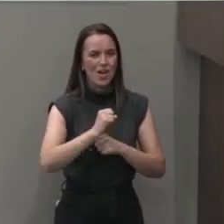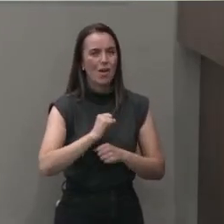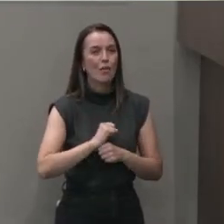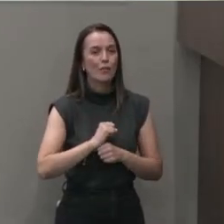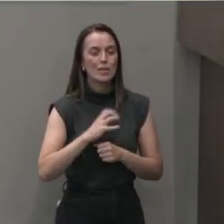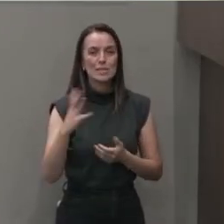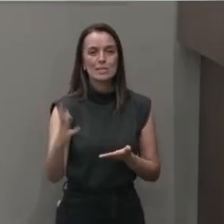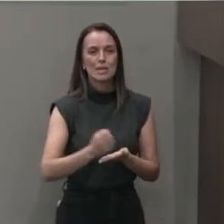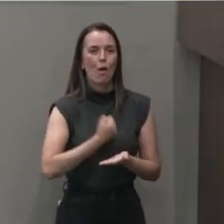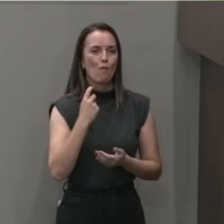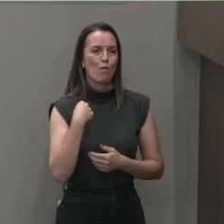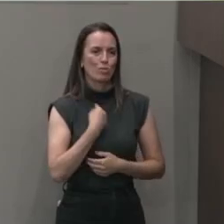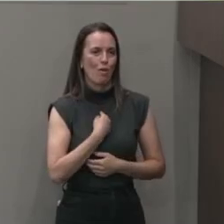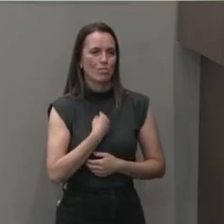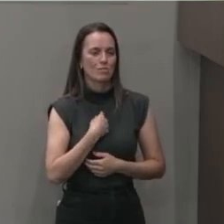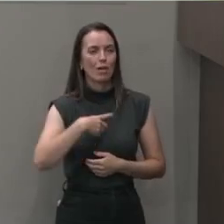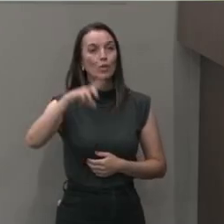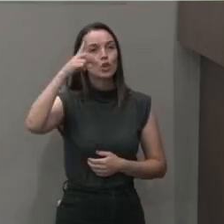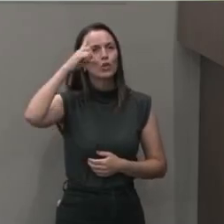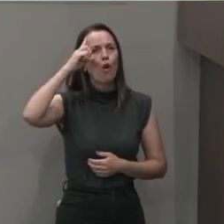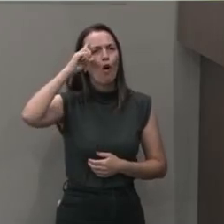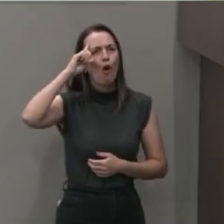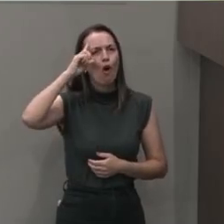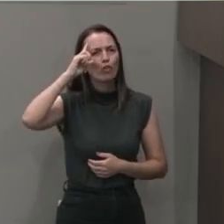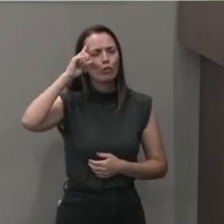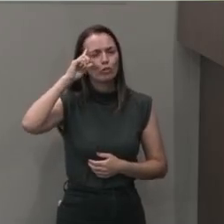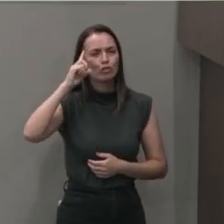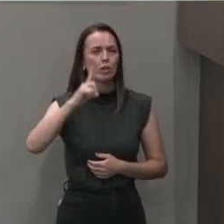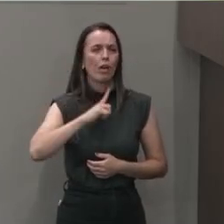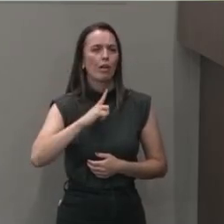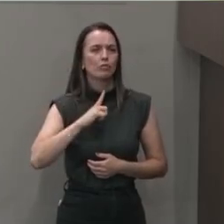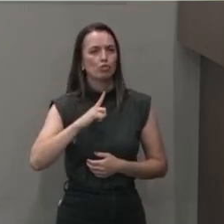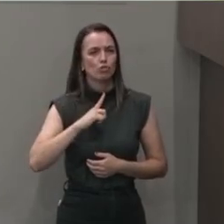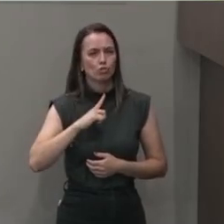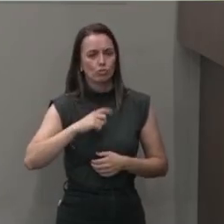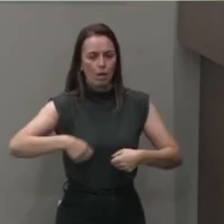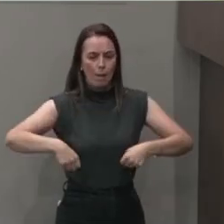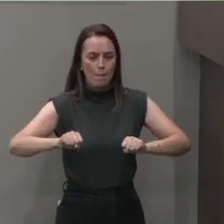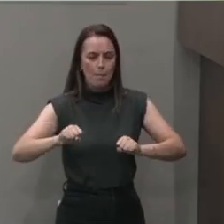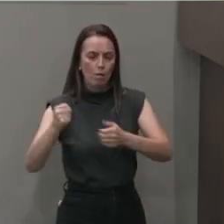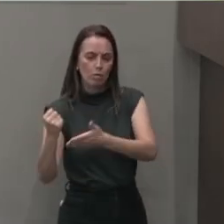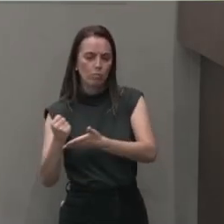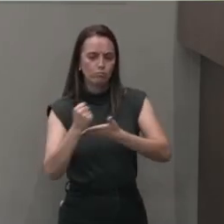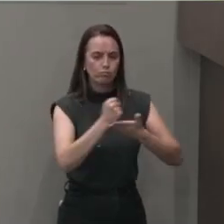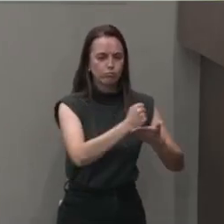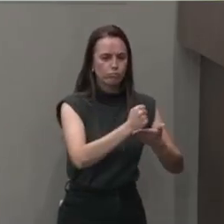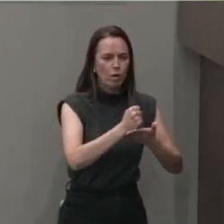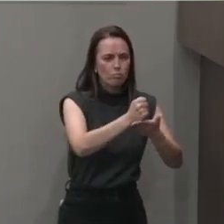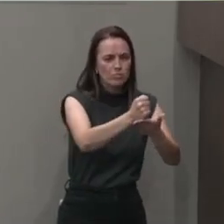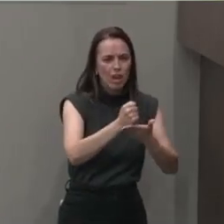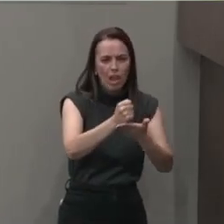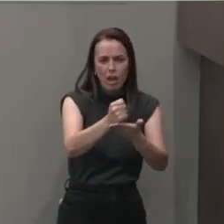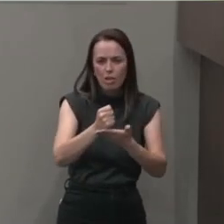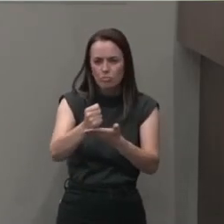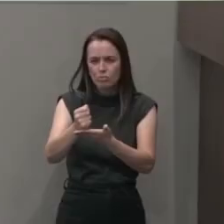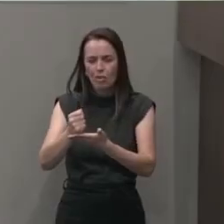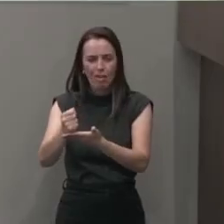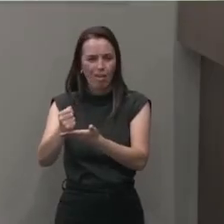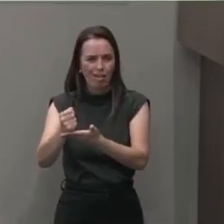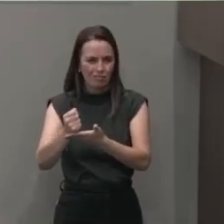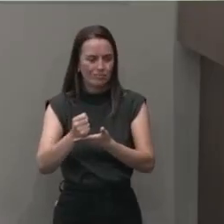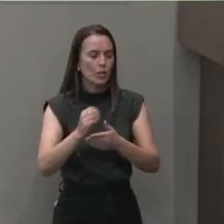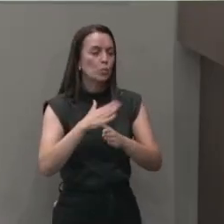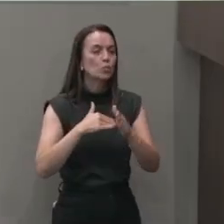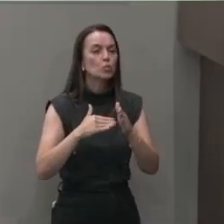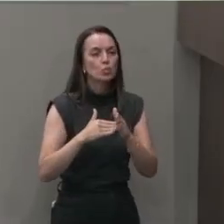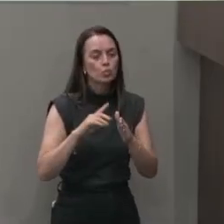dia tinha um motoboy ou dois na frente das nossas casas. Então, tudo que a gente puder fazer para dar segurança,